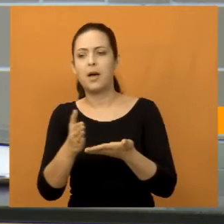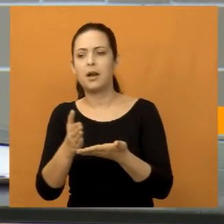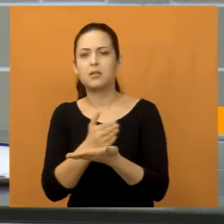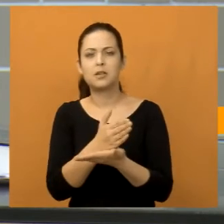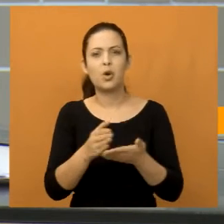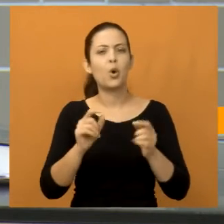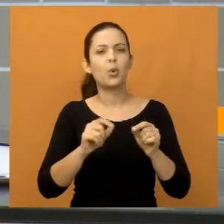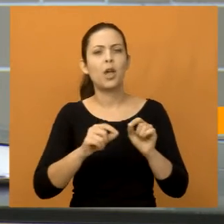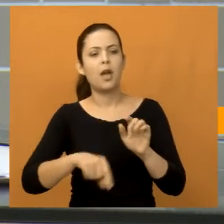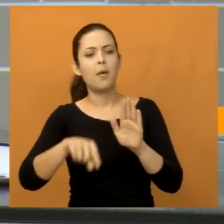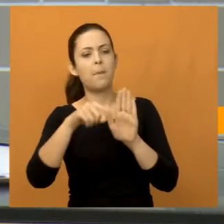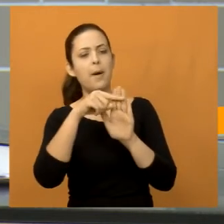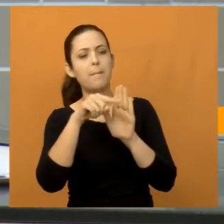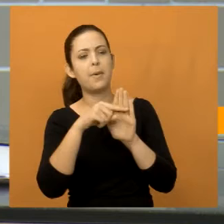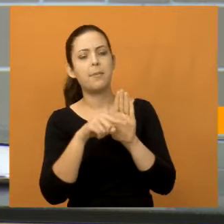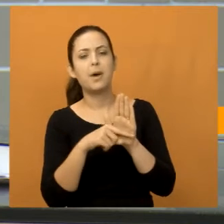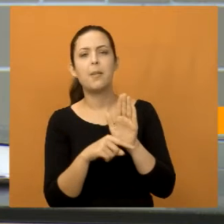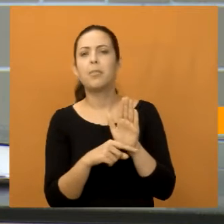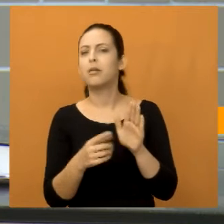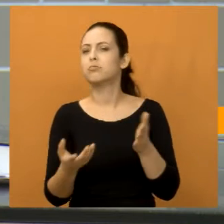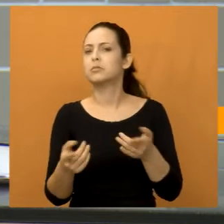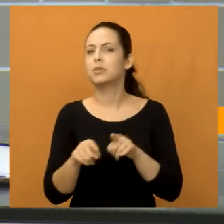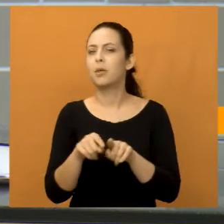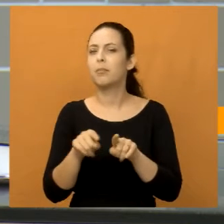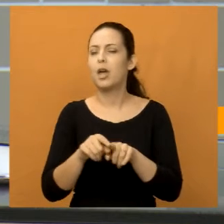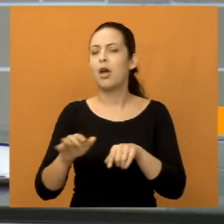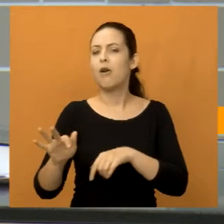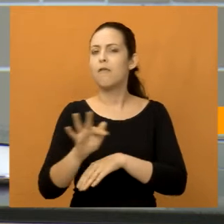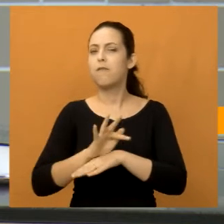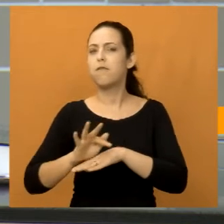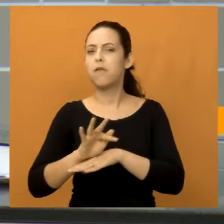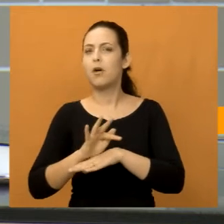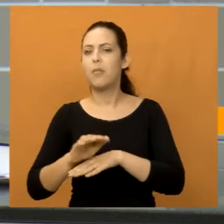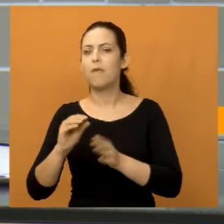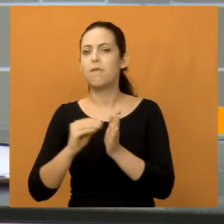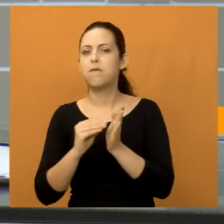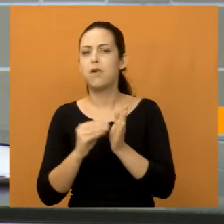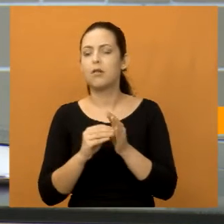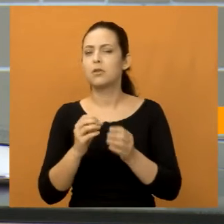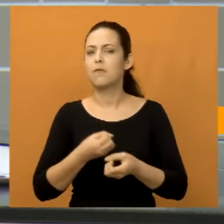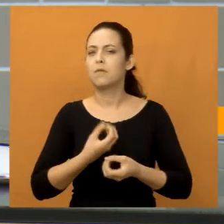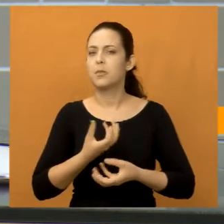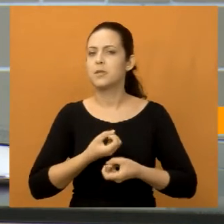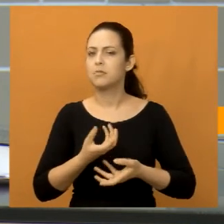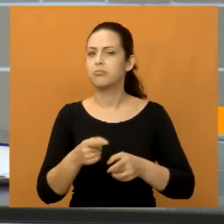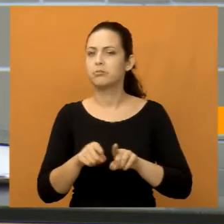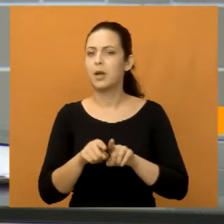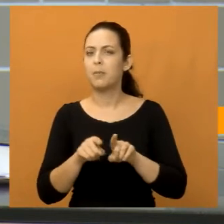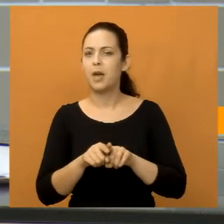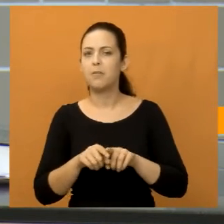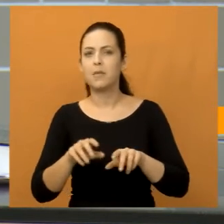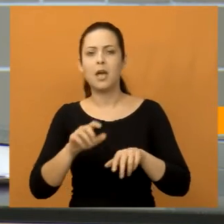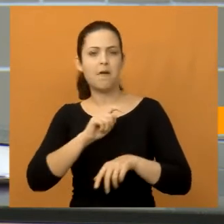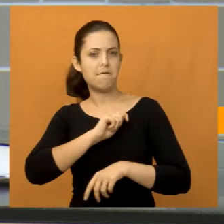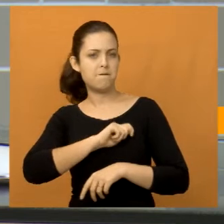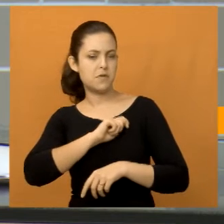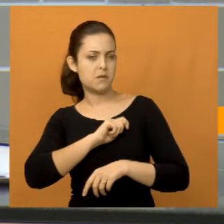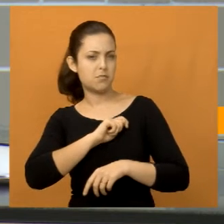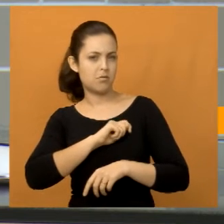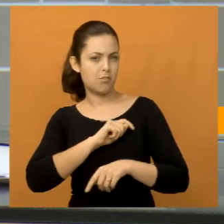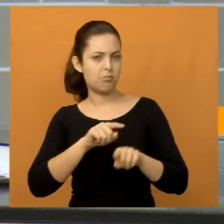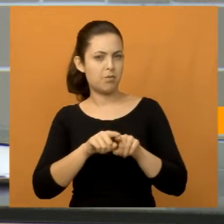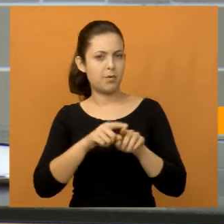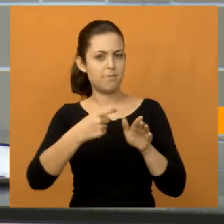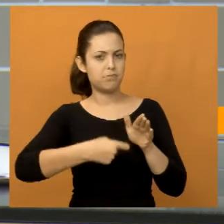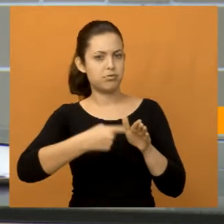contratado, ausência de motivação formal para as contratações, possível fraude fiscal através